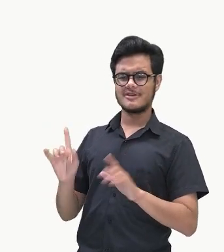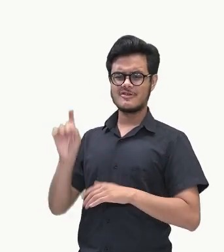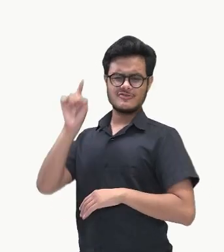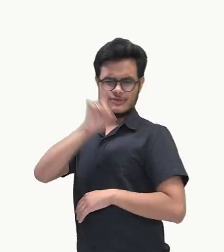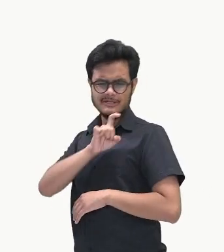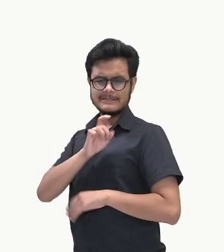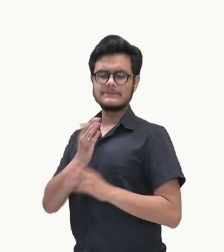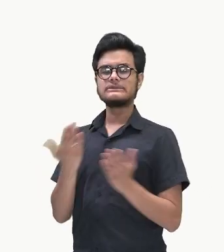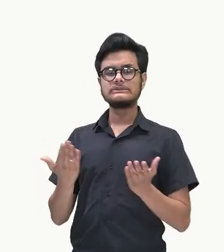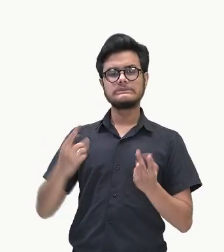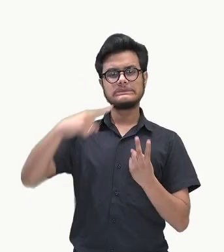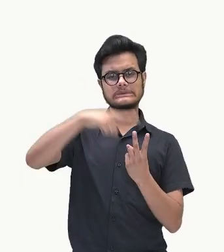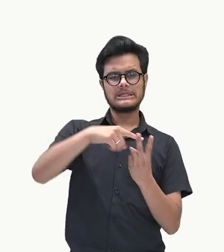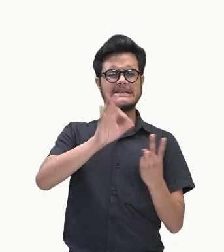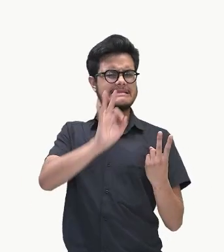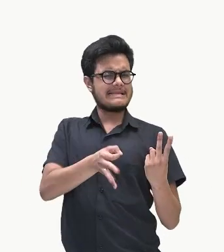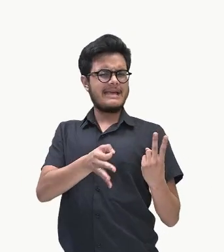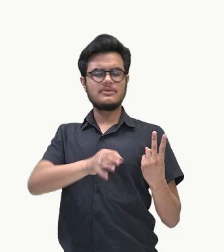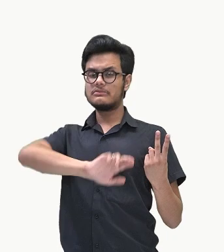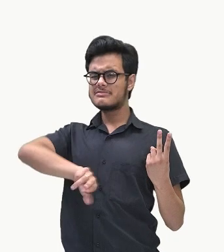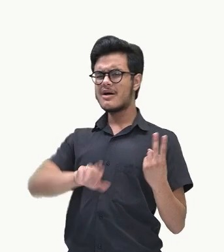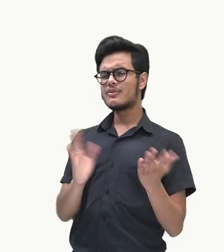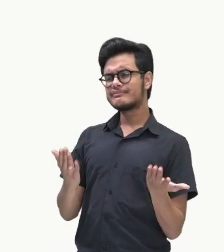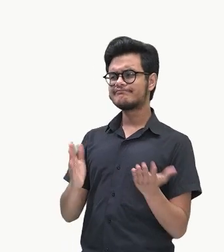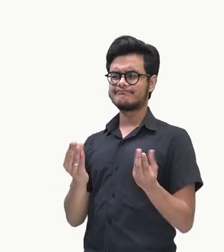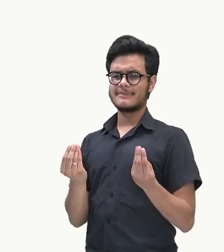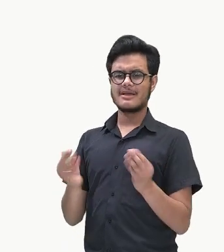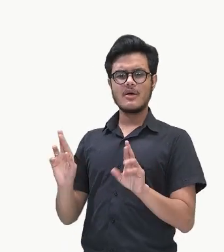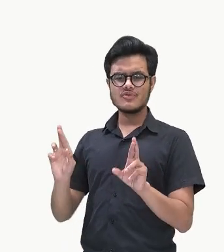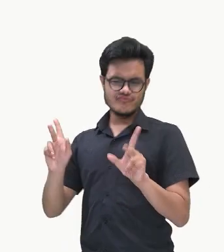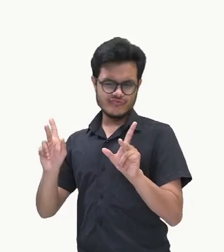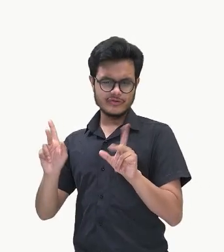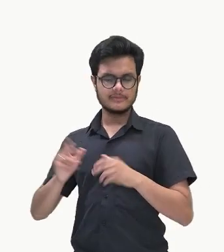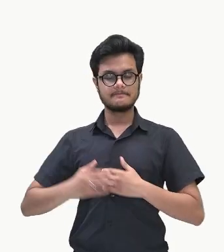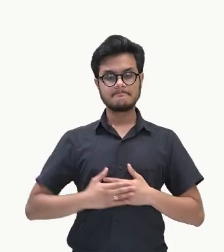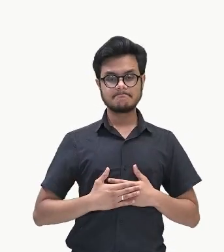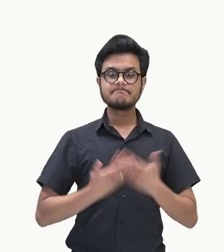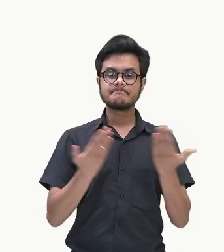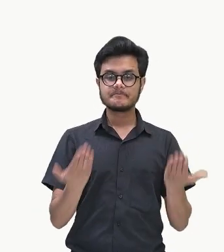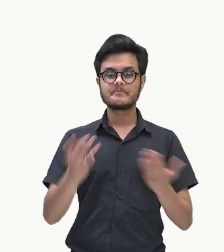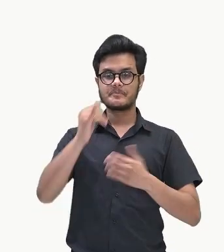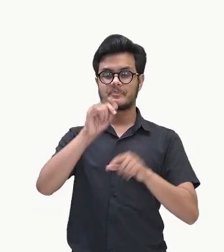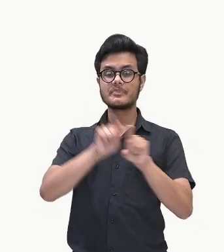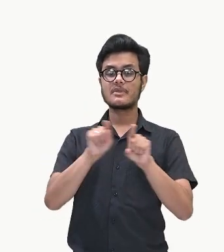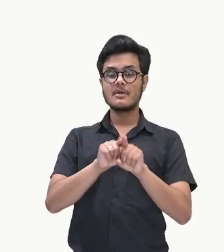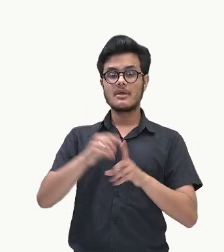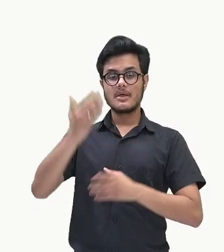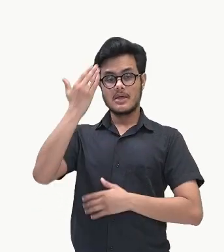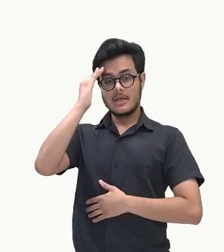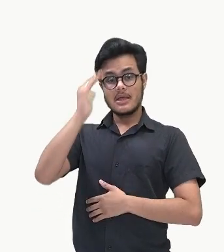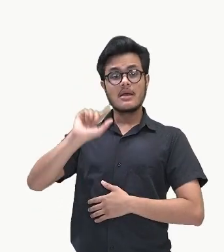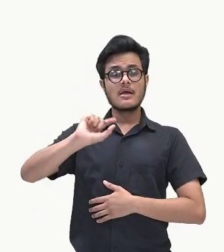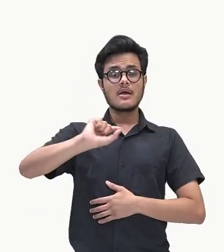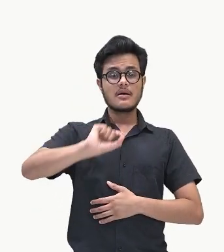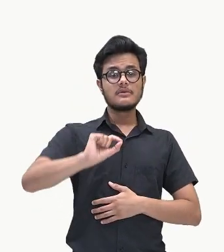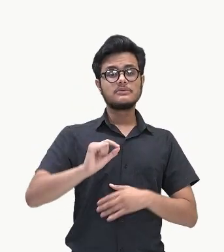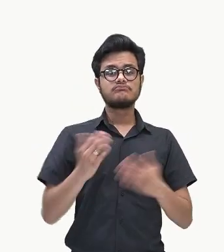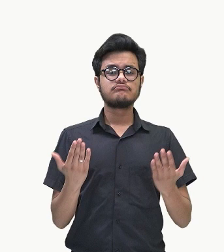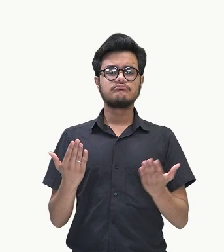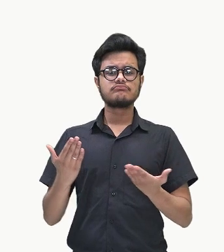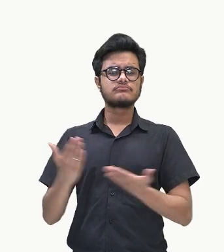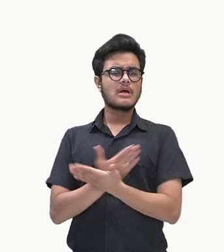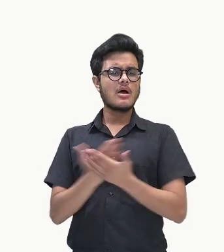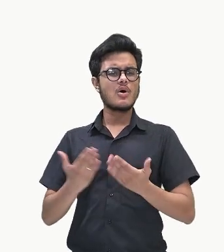nossas raízes não exatas. Vamos também verificar as relações que podem ser